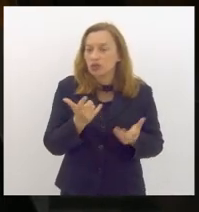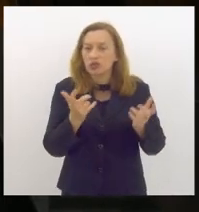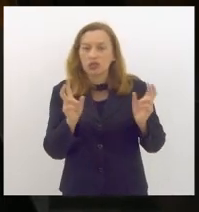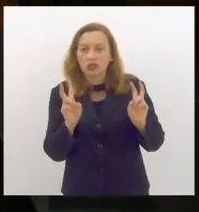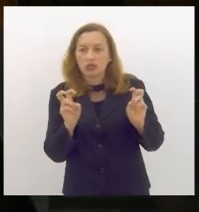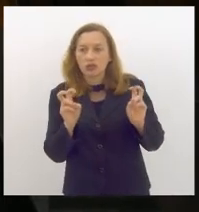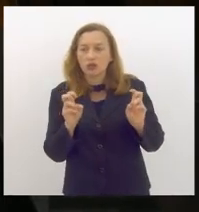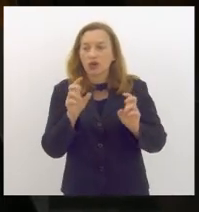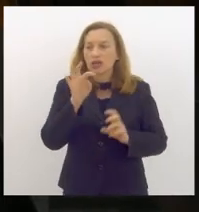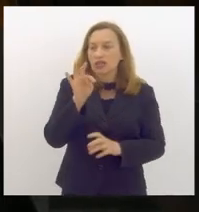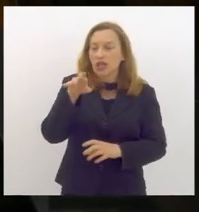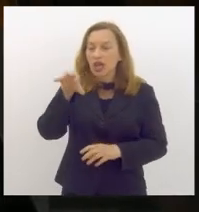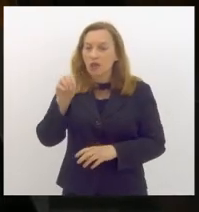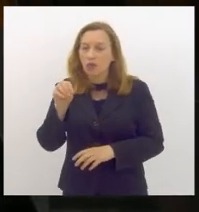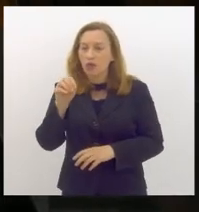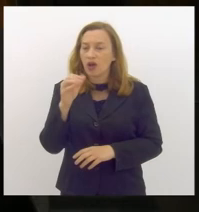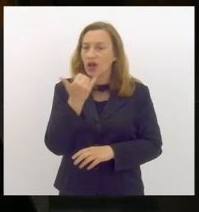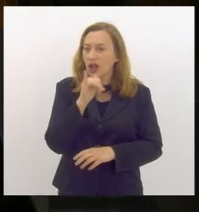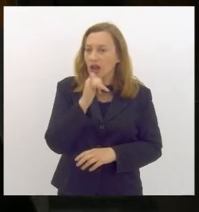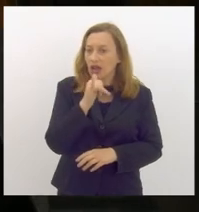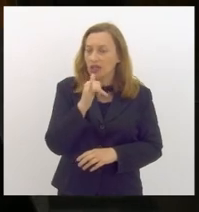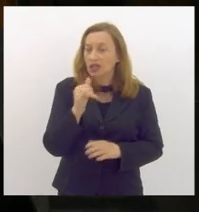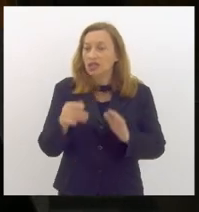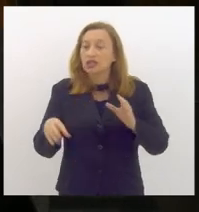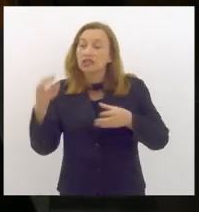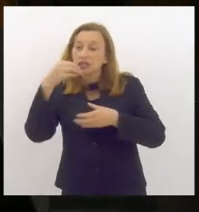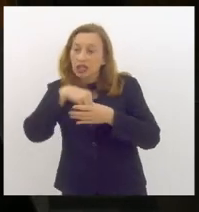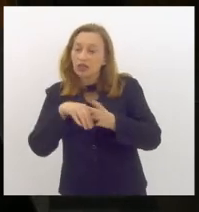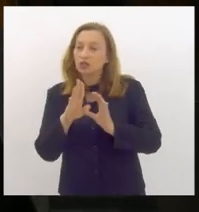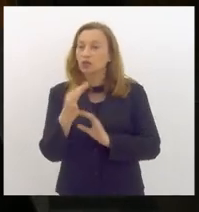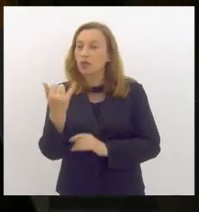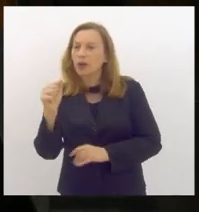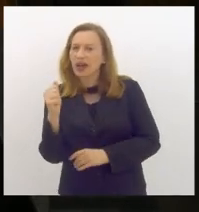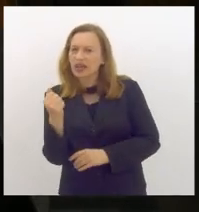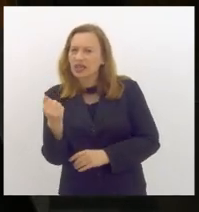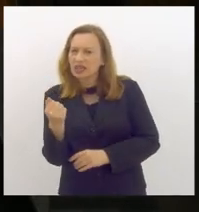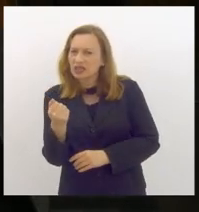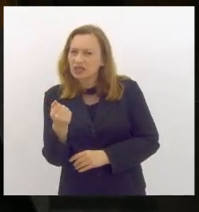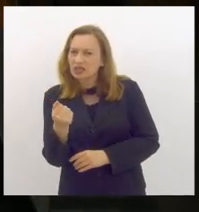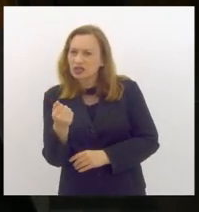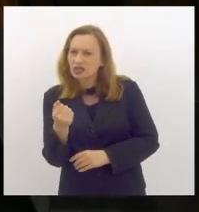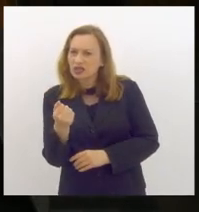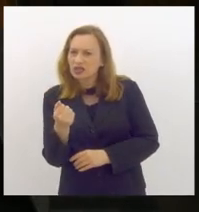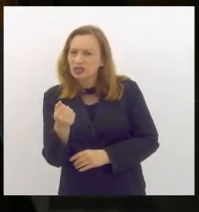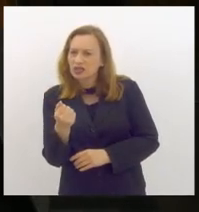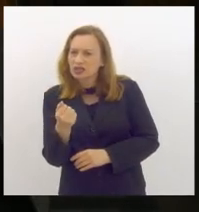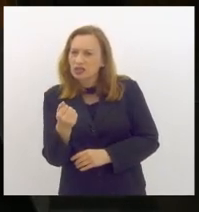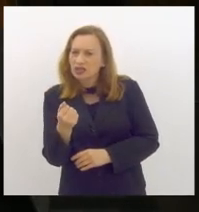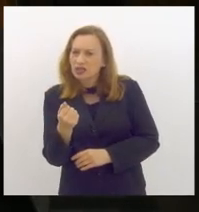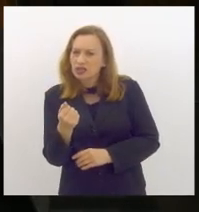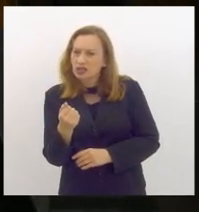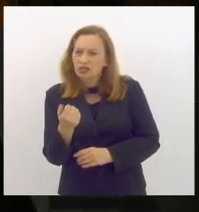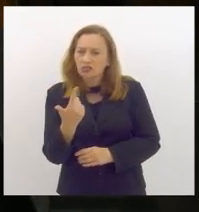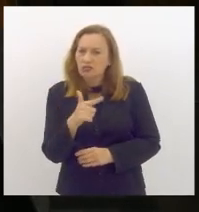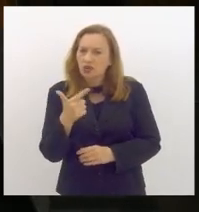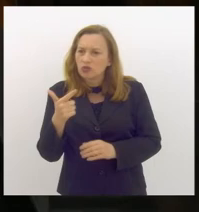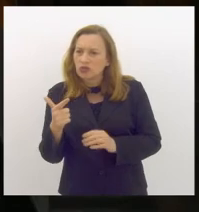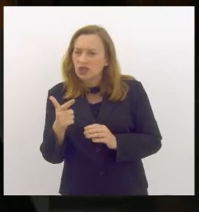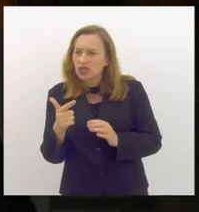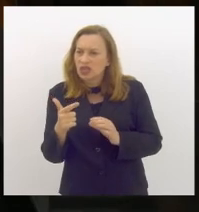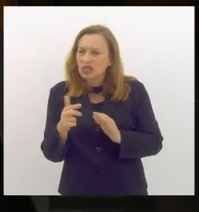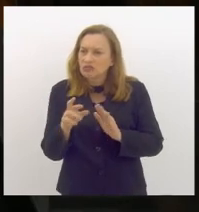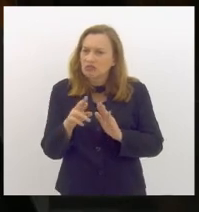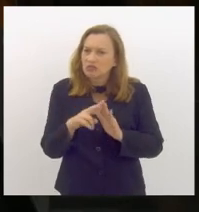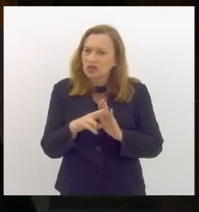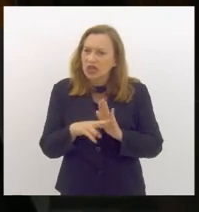uma termoelétrica se instalar dentro de uma baía sem ter que, para se instalar ali, passar por nenhum procedimento ambiental.